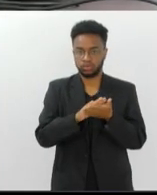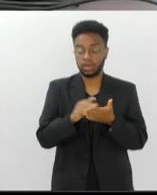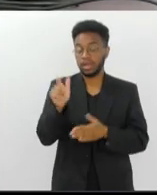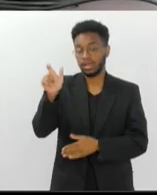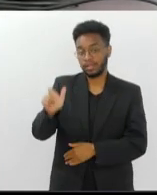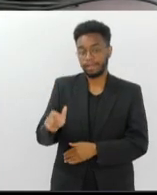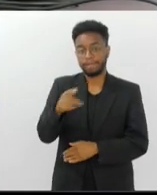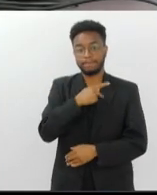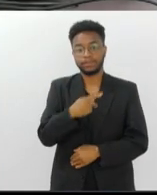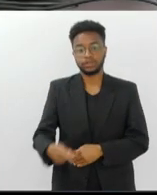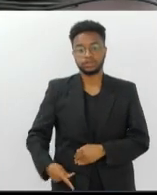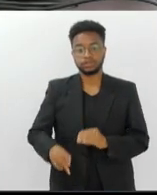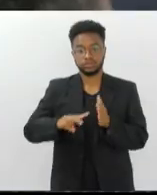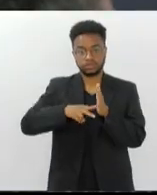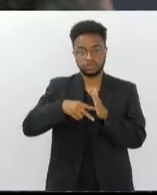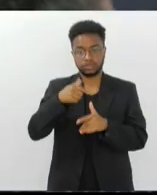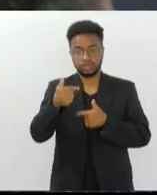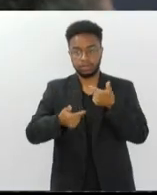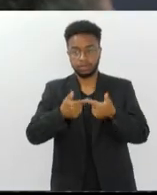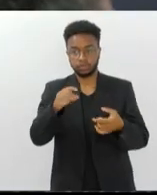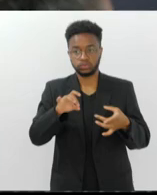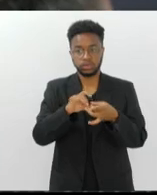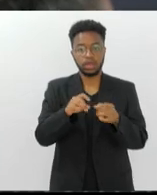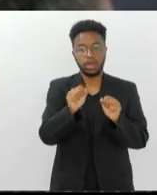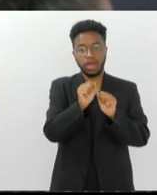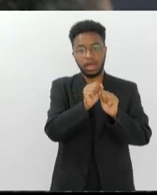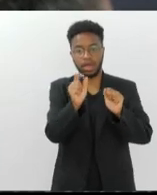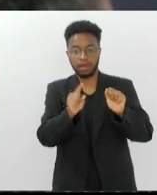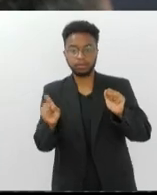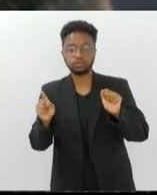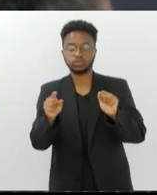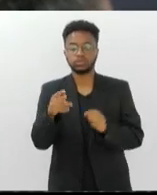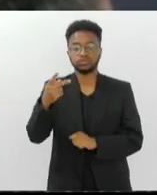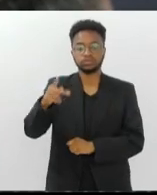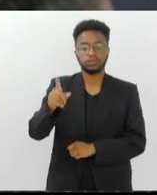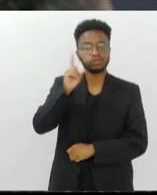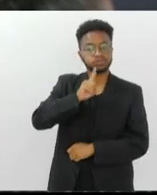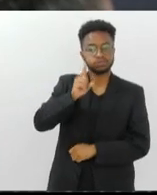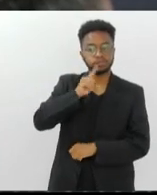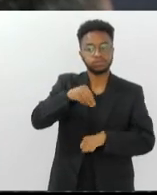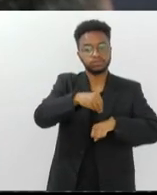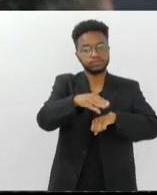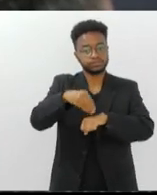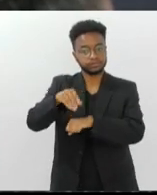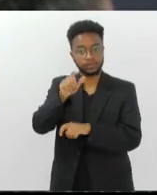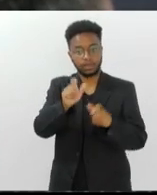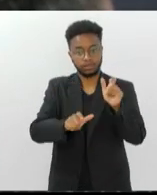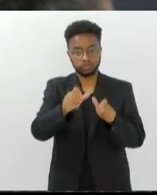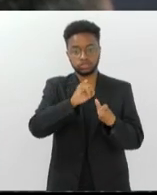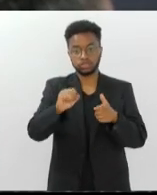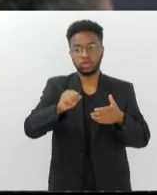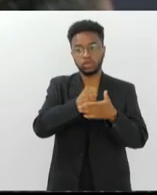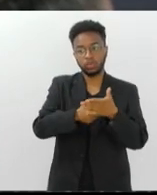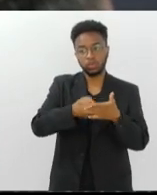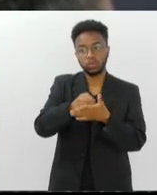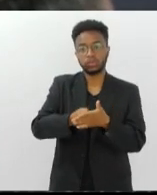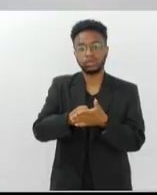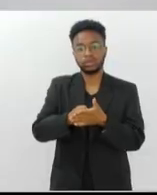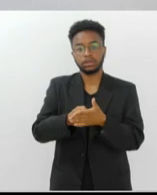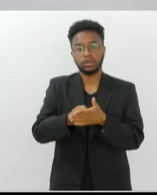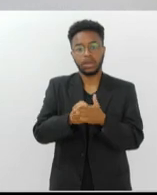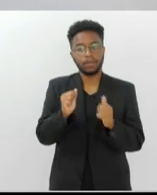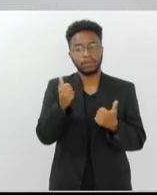preside o Sindicato dos Trabalhadores da Amazon, nos Estados Unidos, deu um recado para quem luta pela classe no